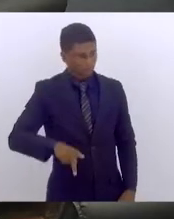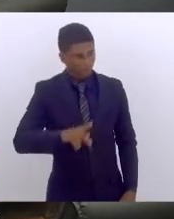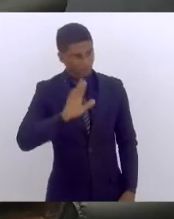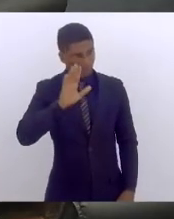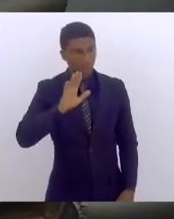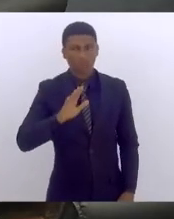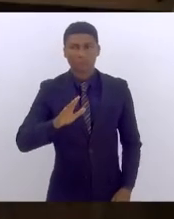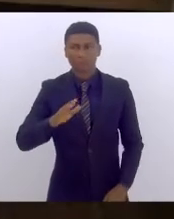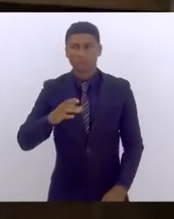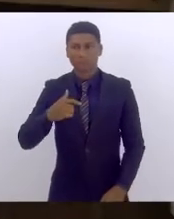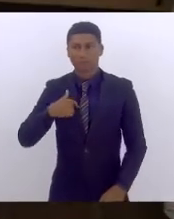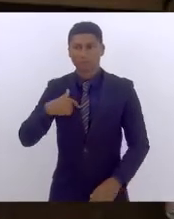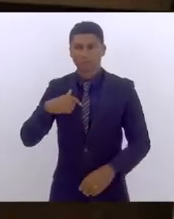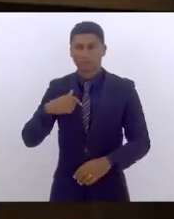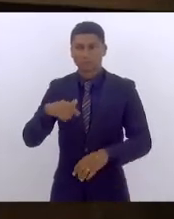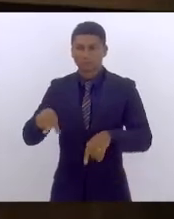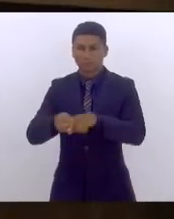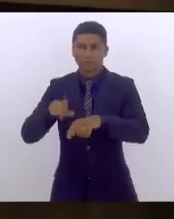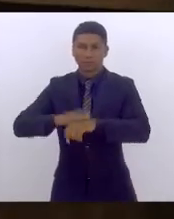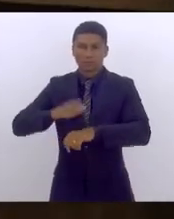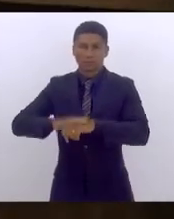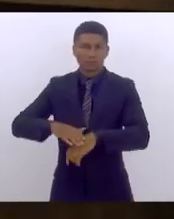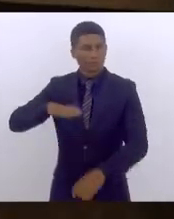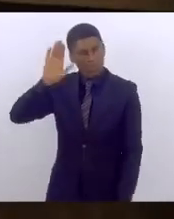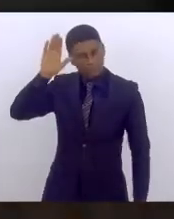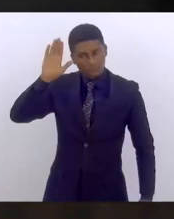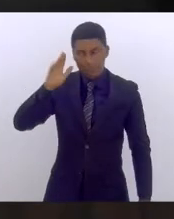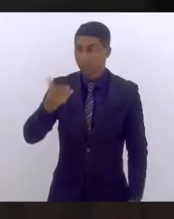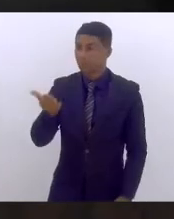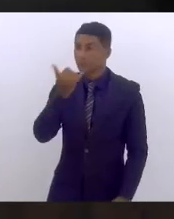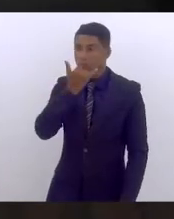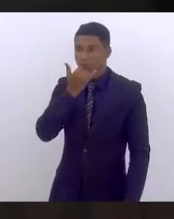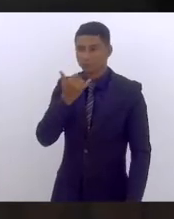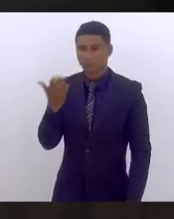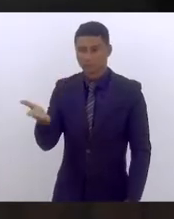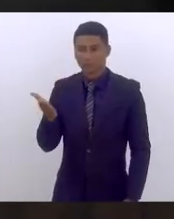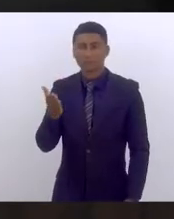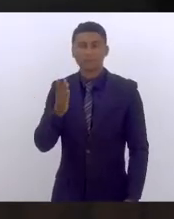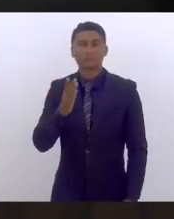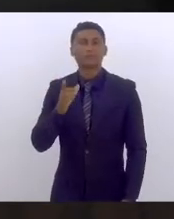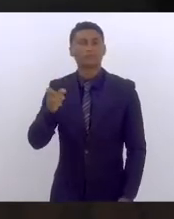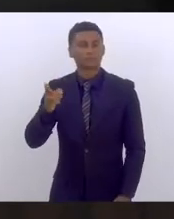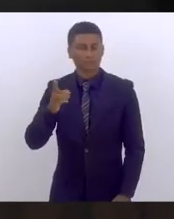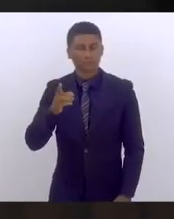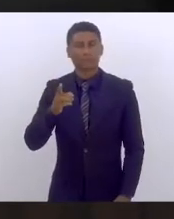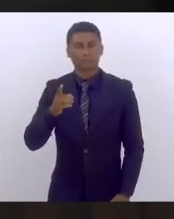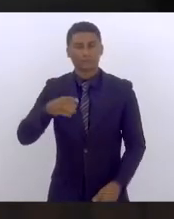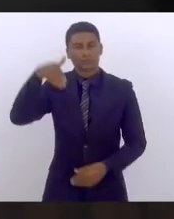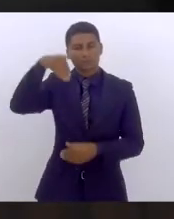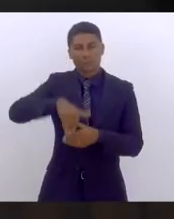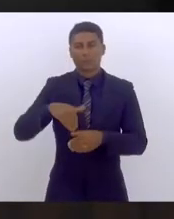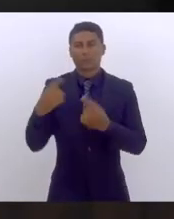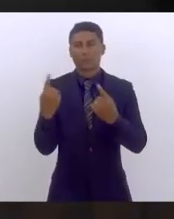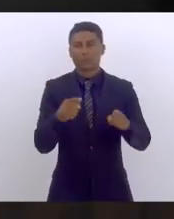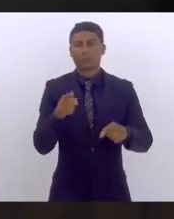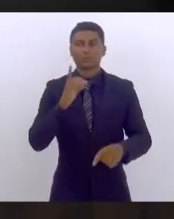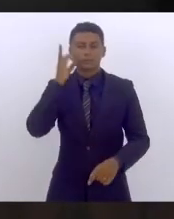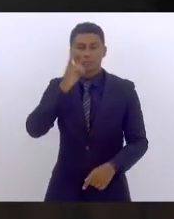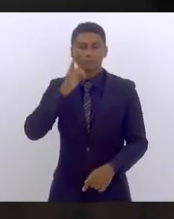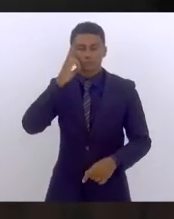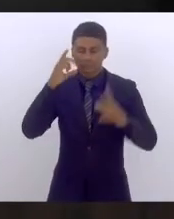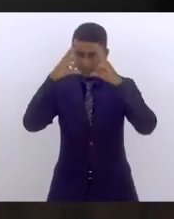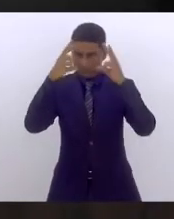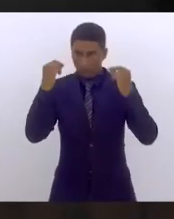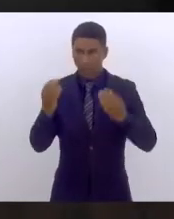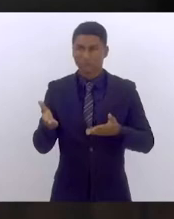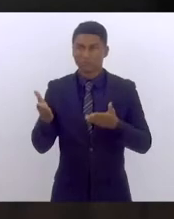é porque eu estava dali levantando a mão também para me abster. Perdão, deputada. consignar o voto contrário também da deputada enfermeira